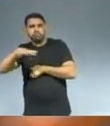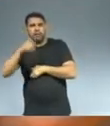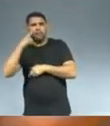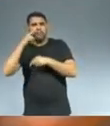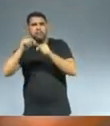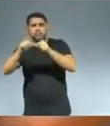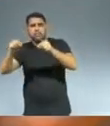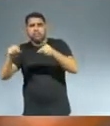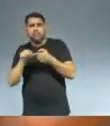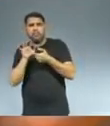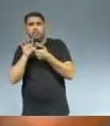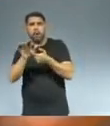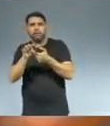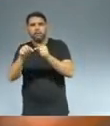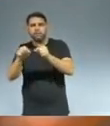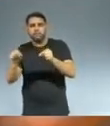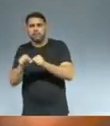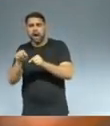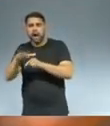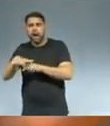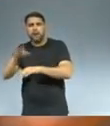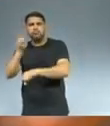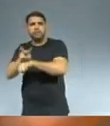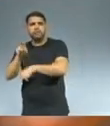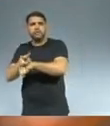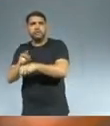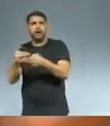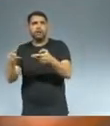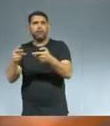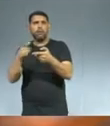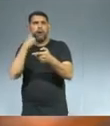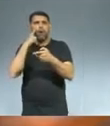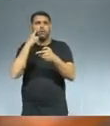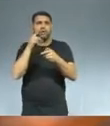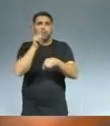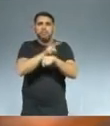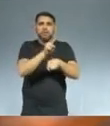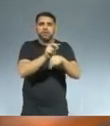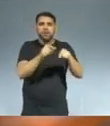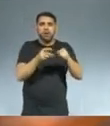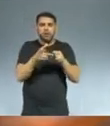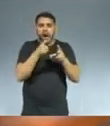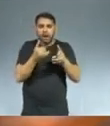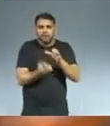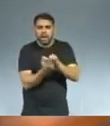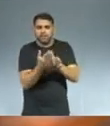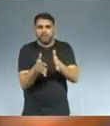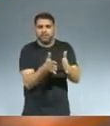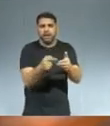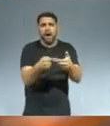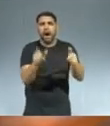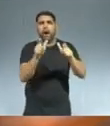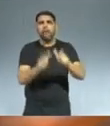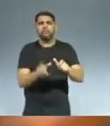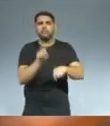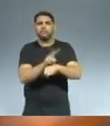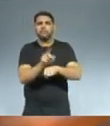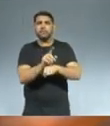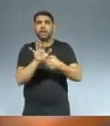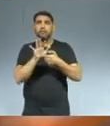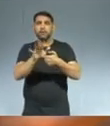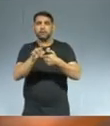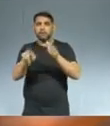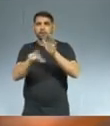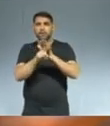na marca aliás áreas de preservação permanente pelos Rios aí tem que estipular ali aonde você tem a sua reserva legal